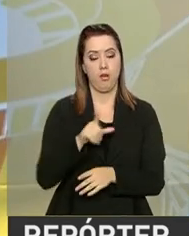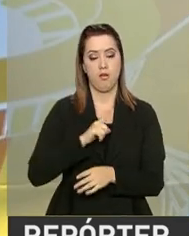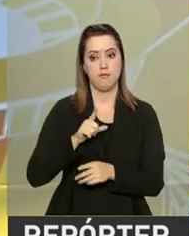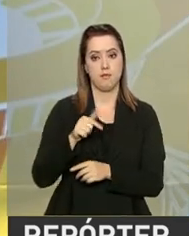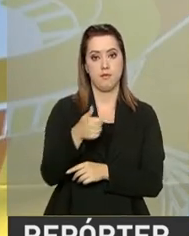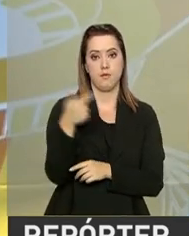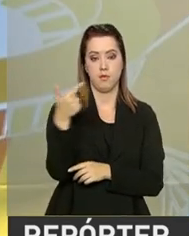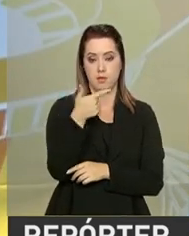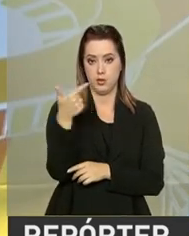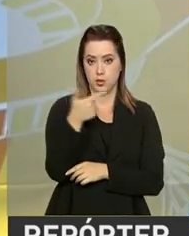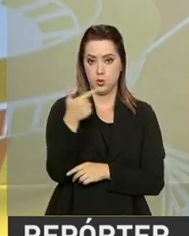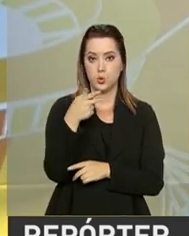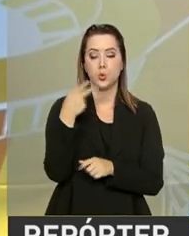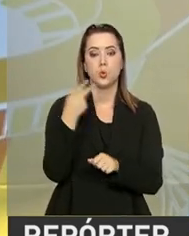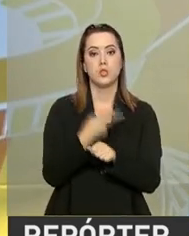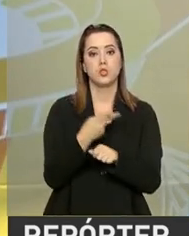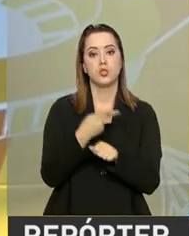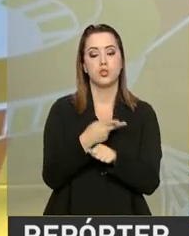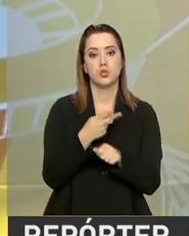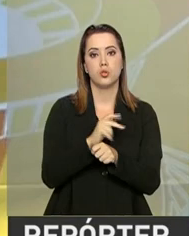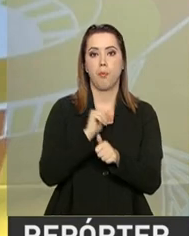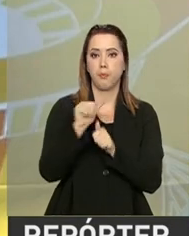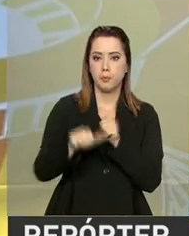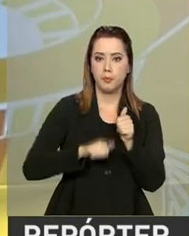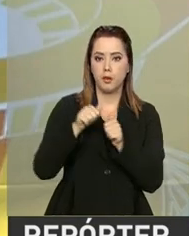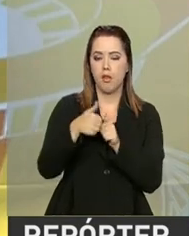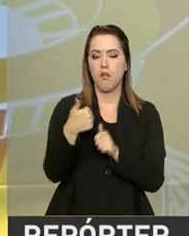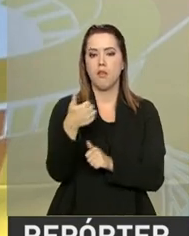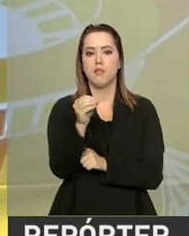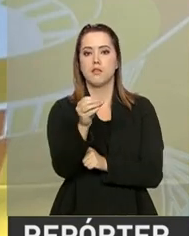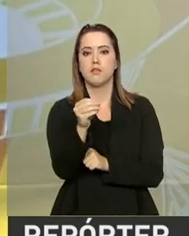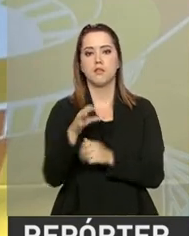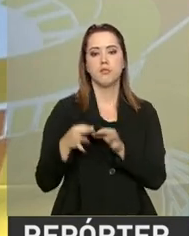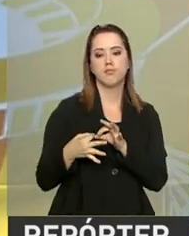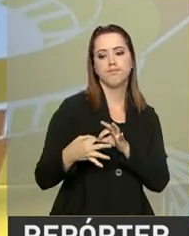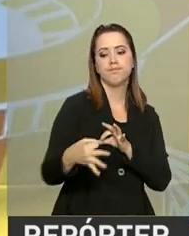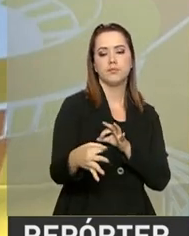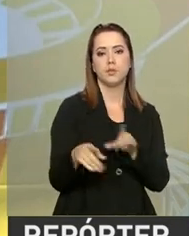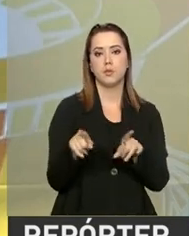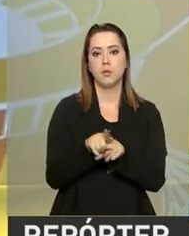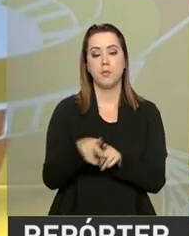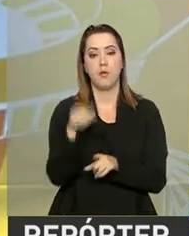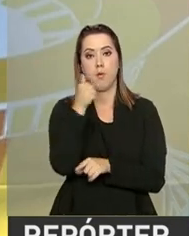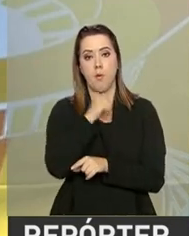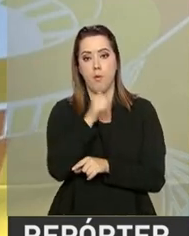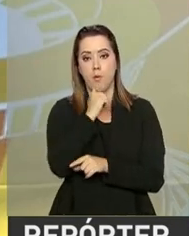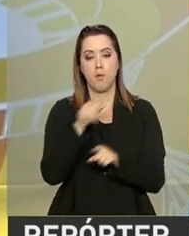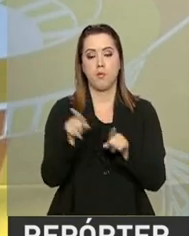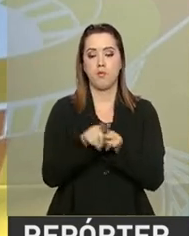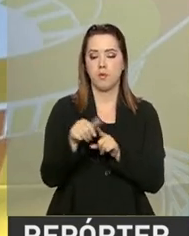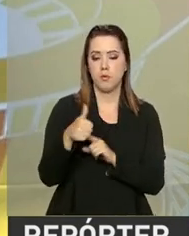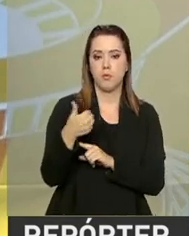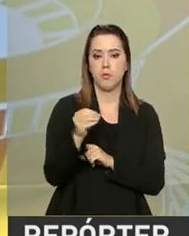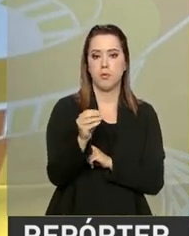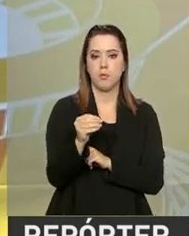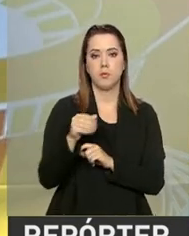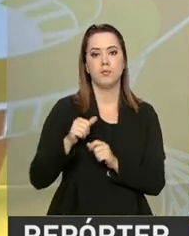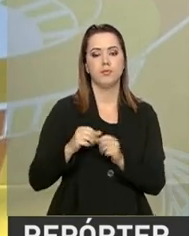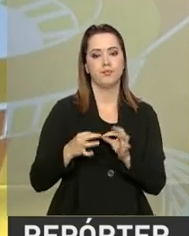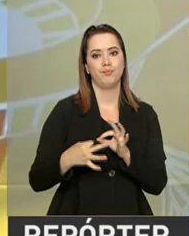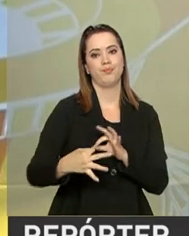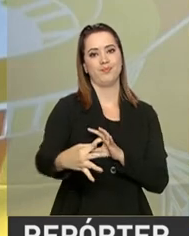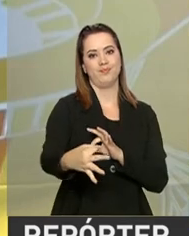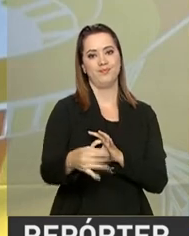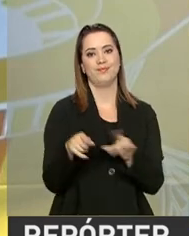Foi no atletismo com Fábio Bortignon nos 100 metros e Verônica Hipólito também nos 100 metros. Lembrando